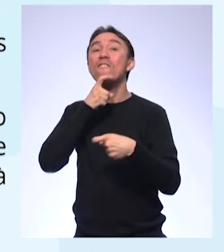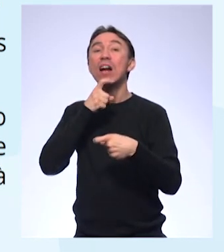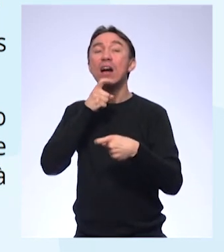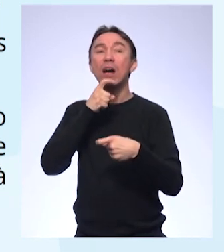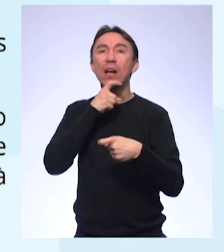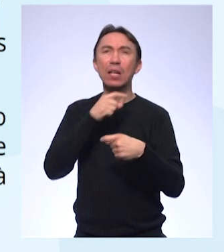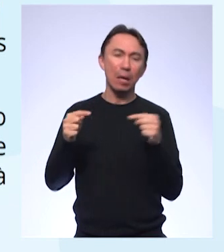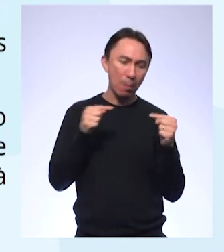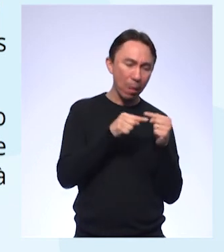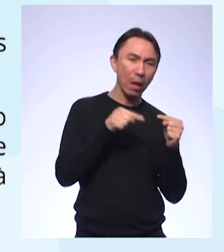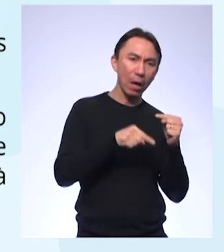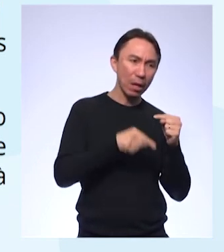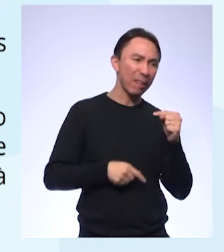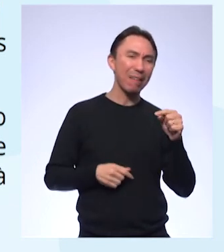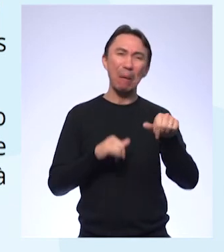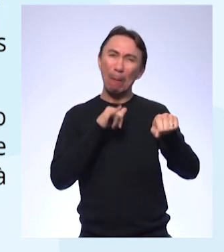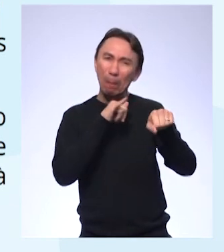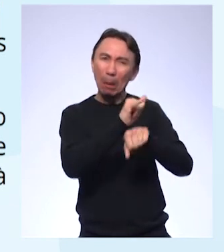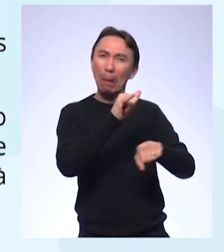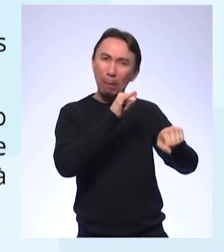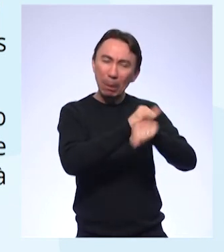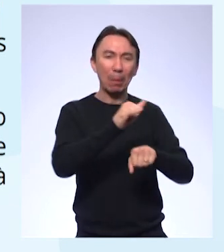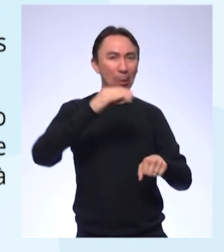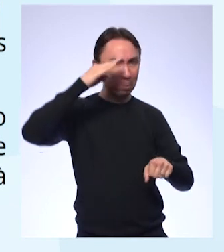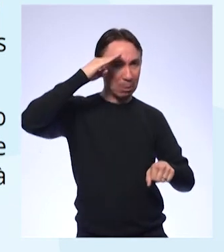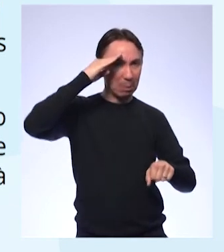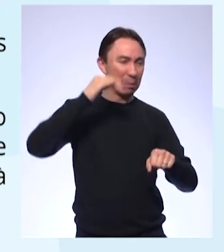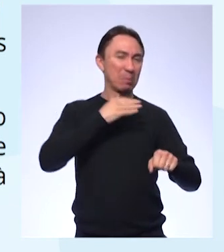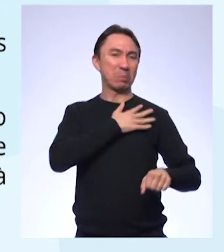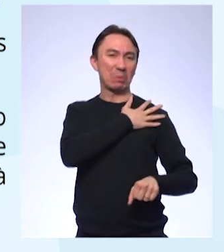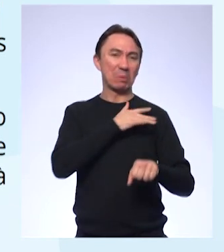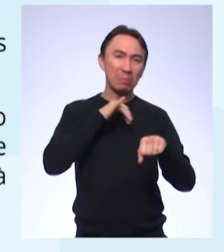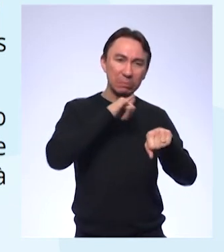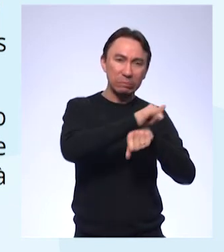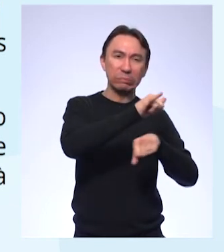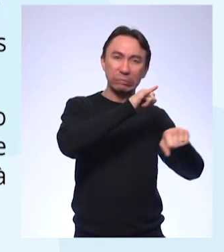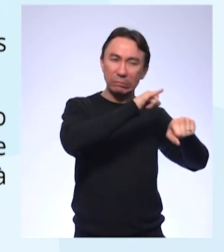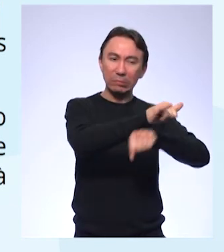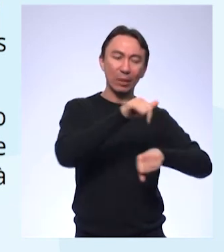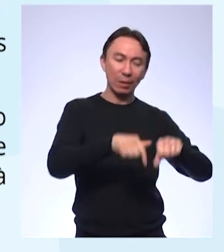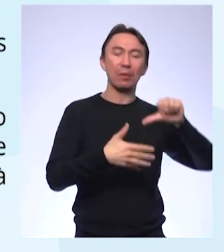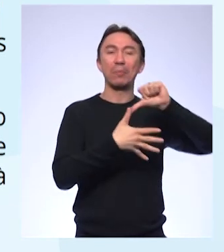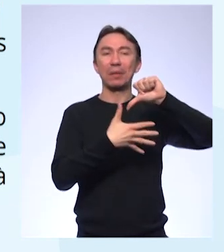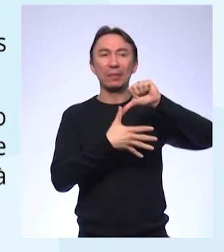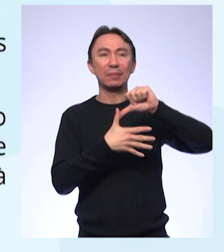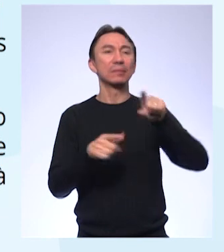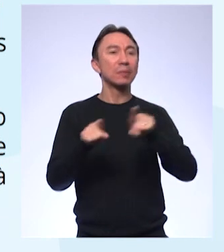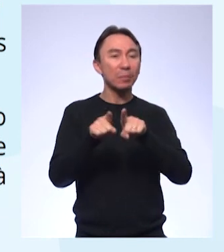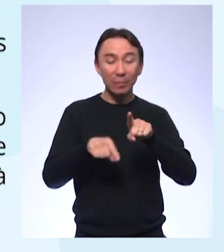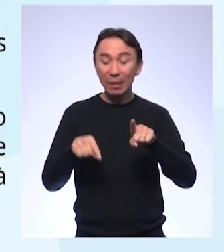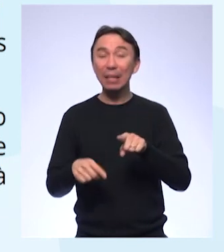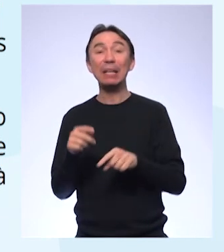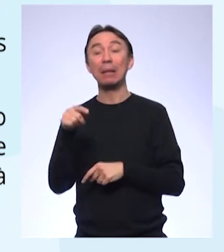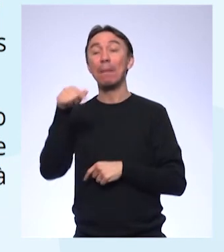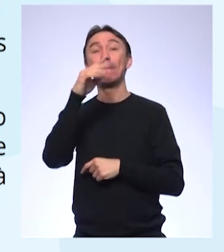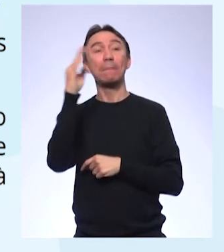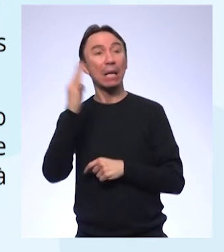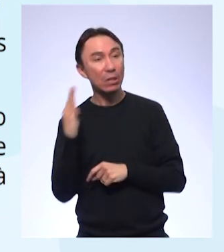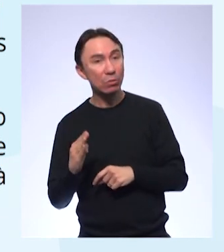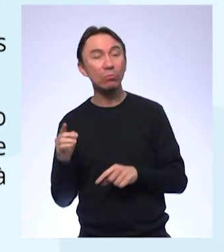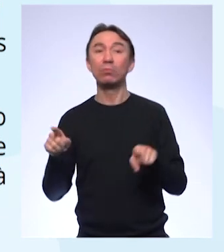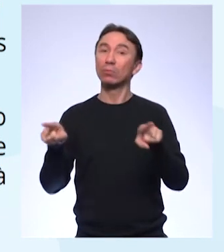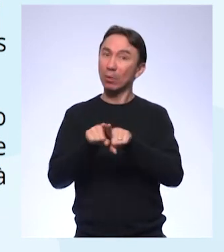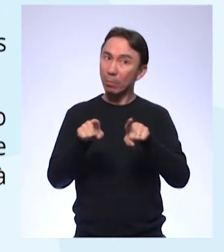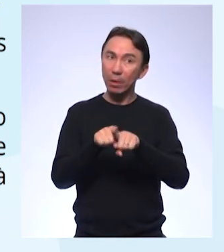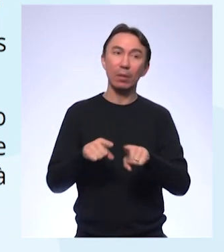militares na América Latina e caracterizar os governos militares instalados no Brasil a partir de